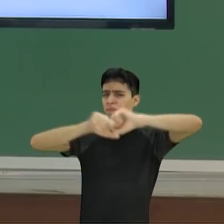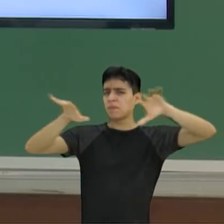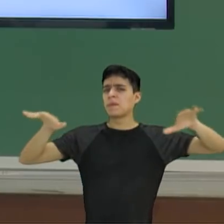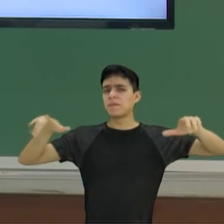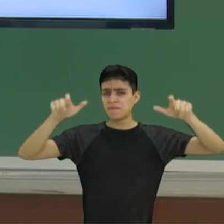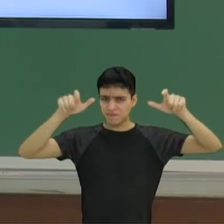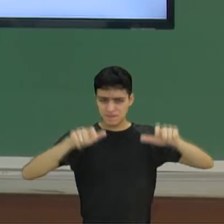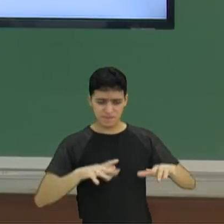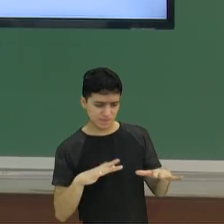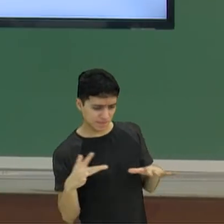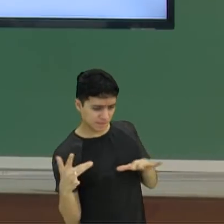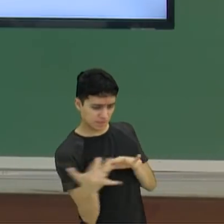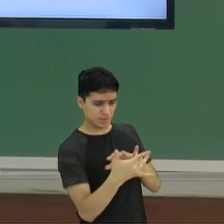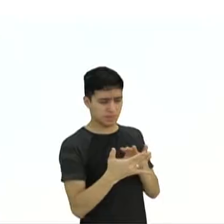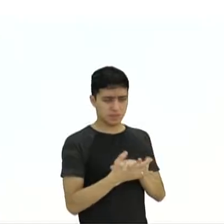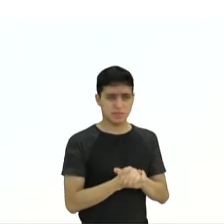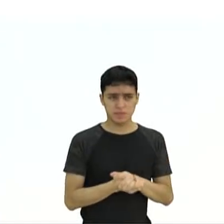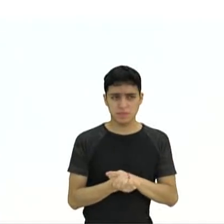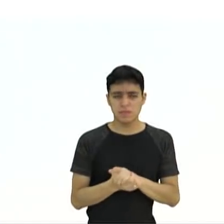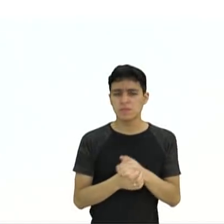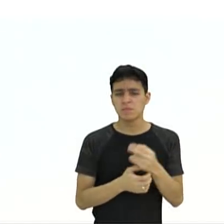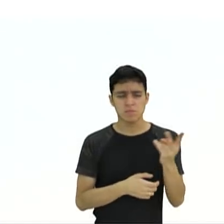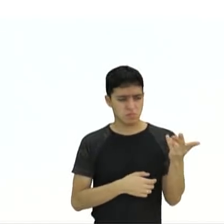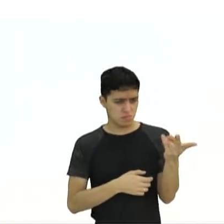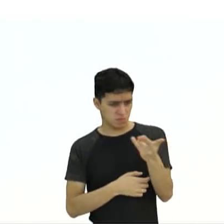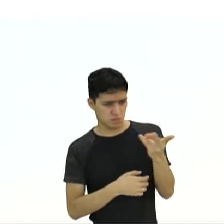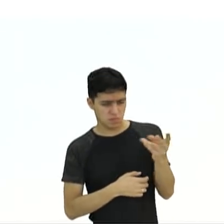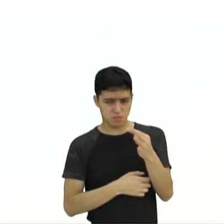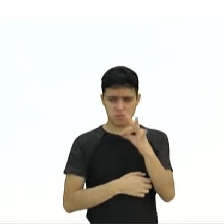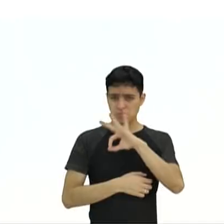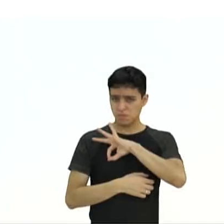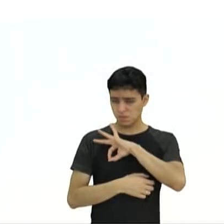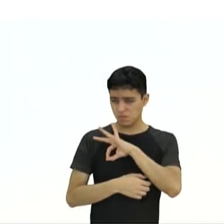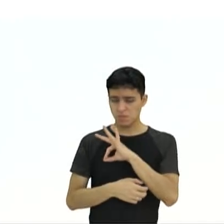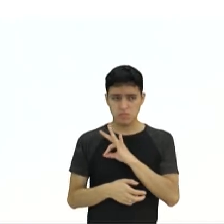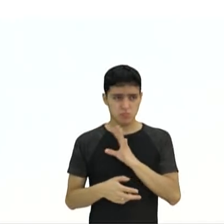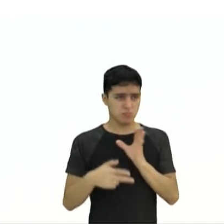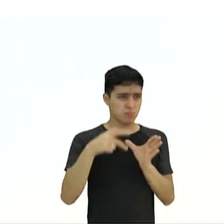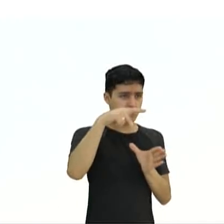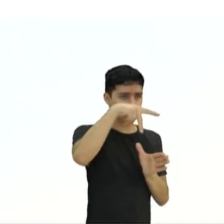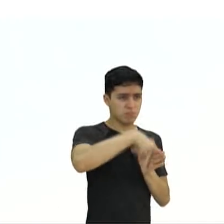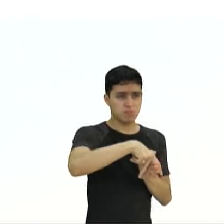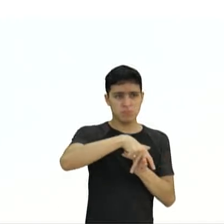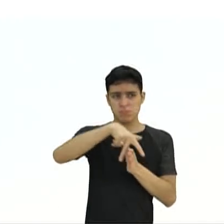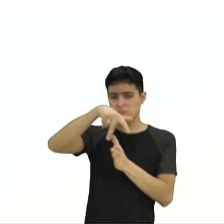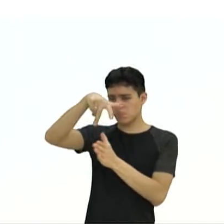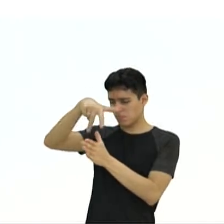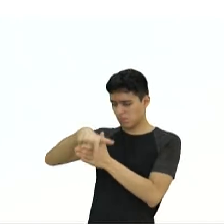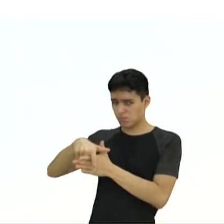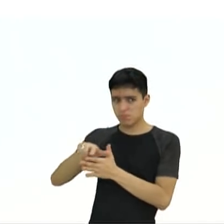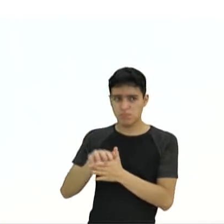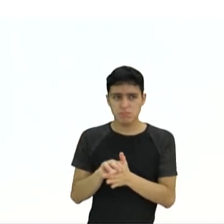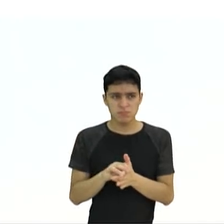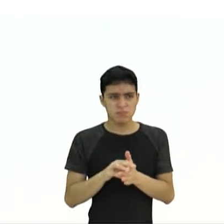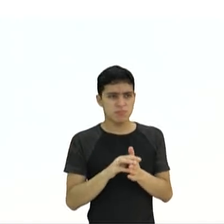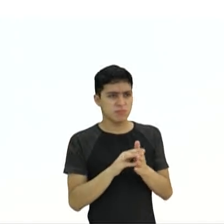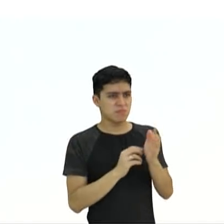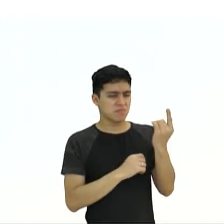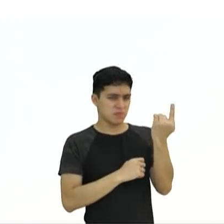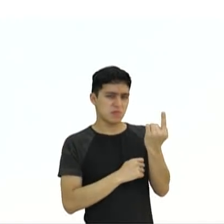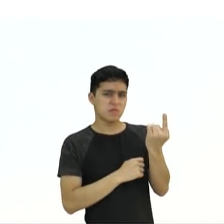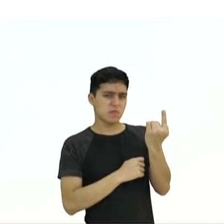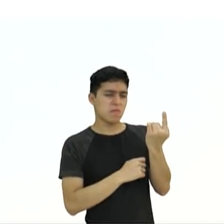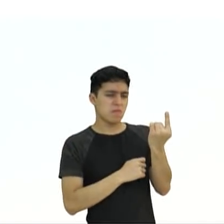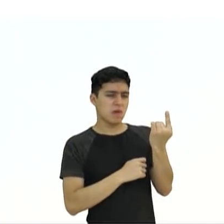redes sociais. Nós temos aí 2 policiais montados em animais, né? Com certeza você já percebeu que um é